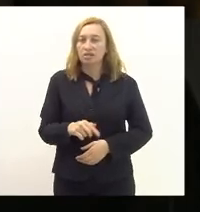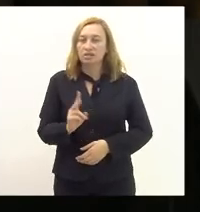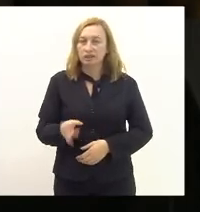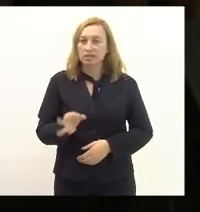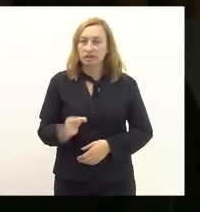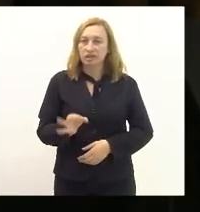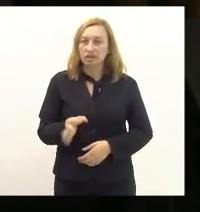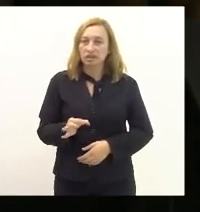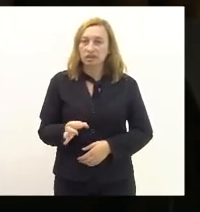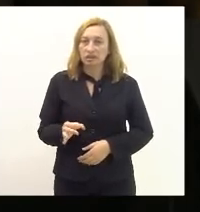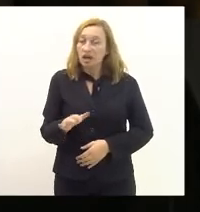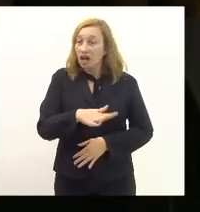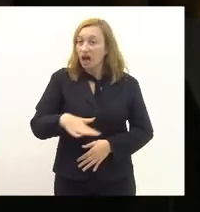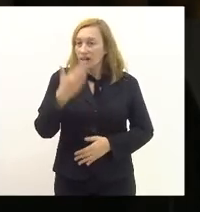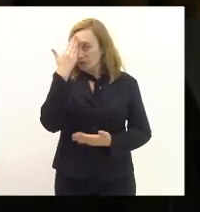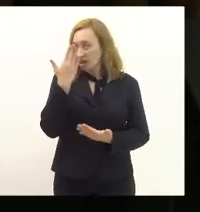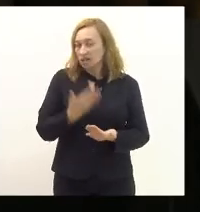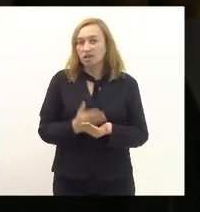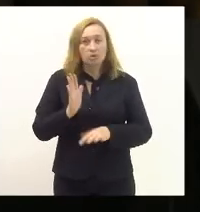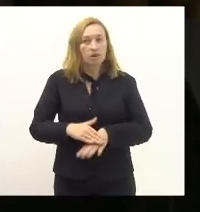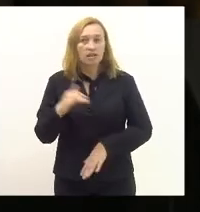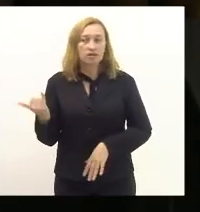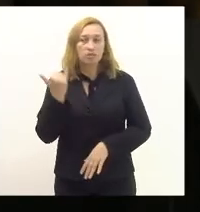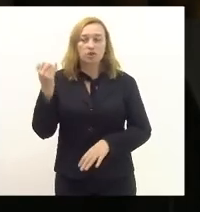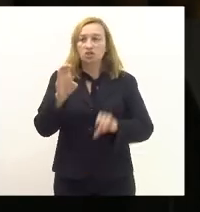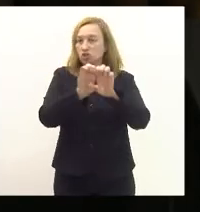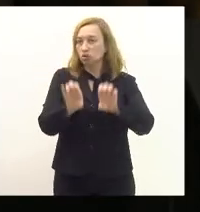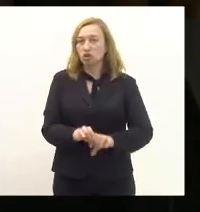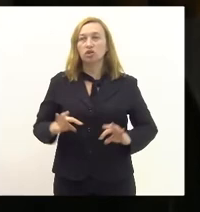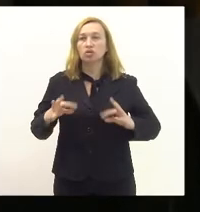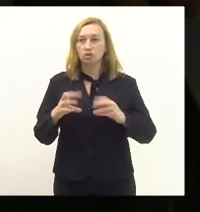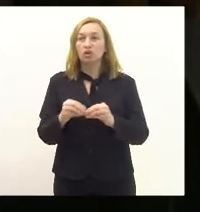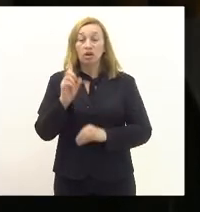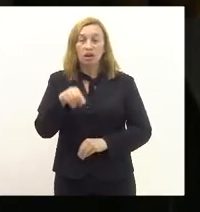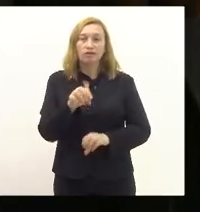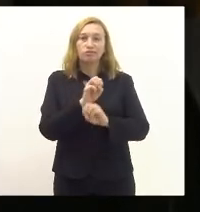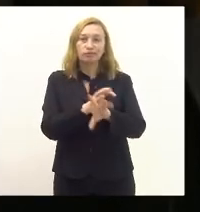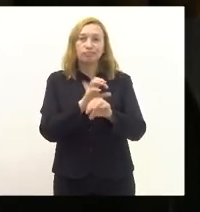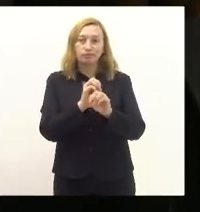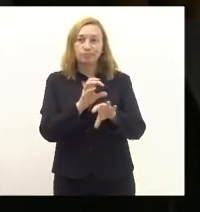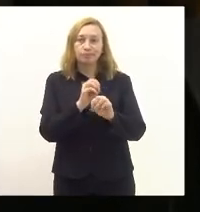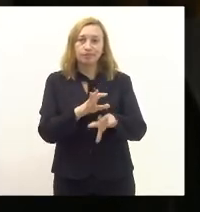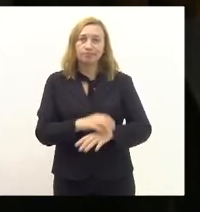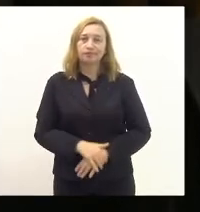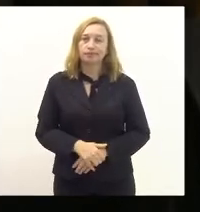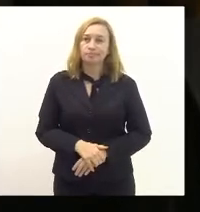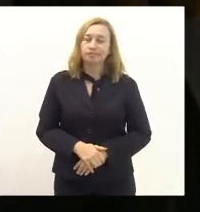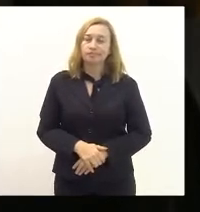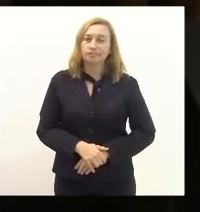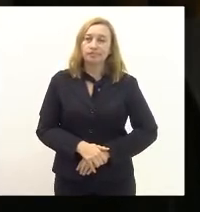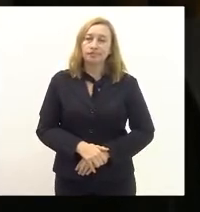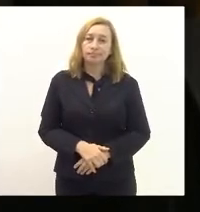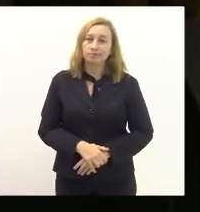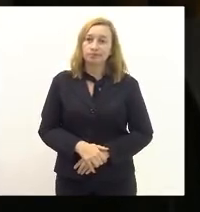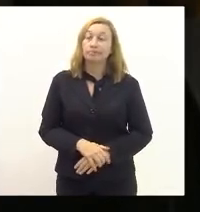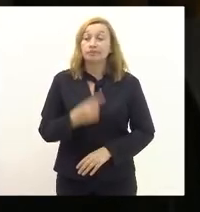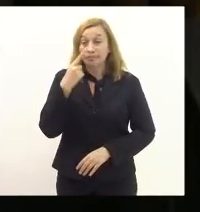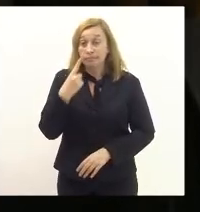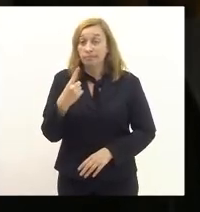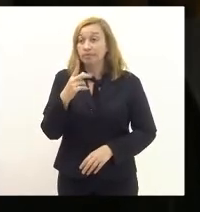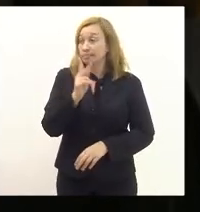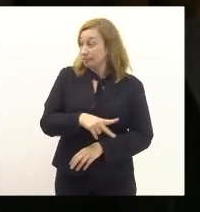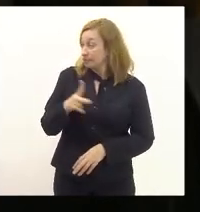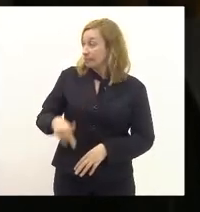veemência a área que eu acredito ser a mais importante e estruturante de todas, que é a educação. Quando nós vemos os professores